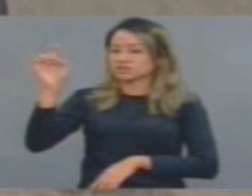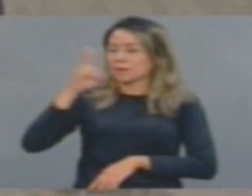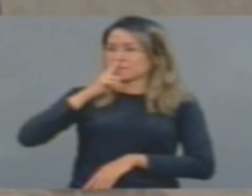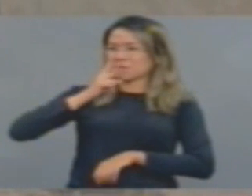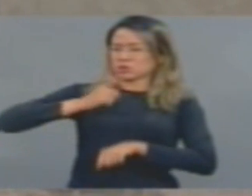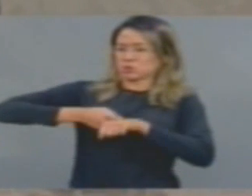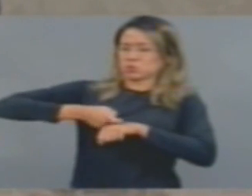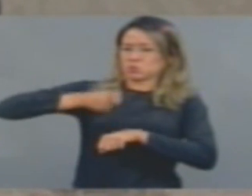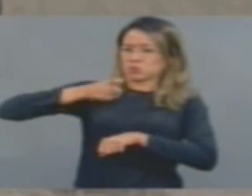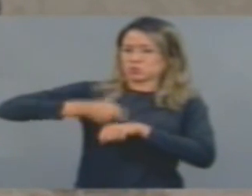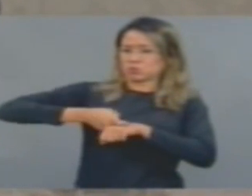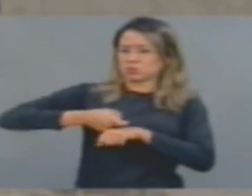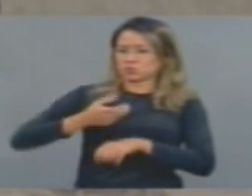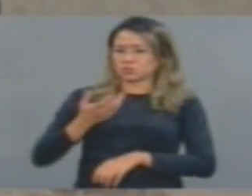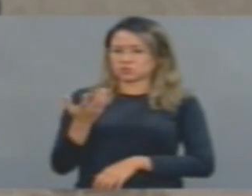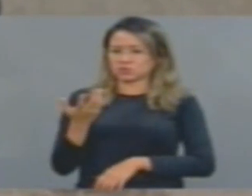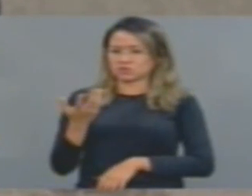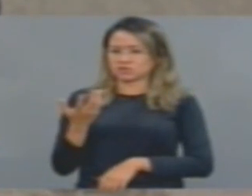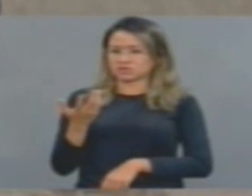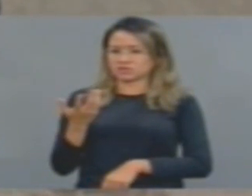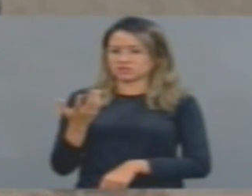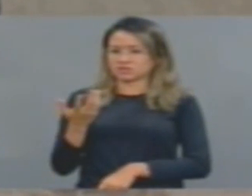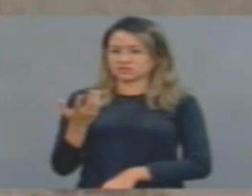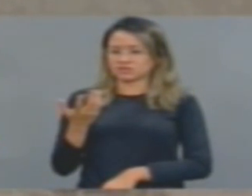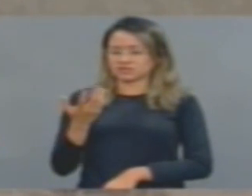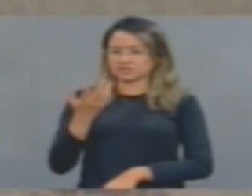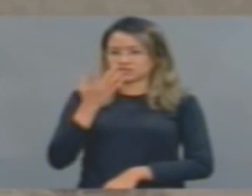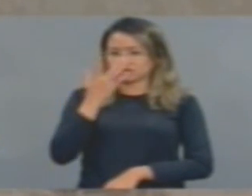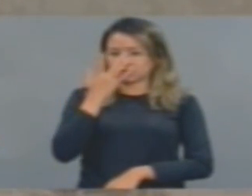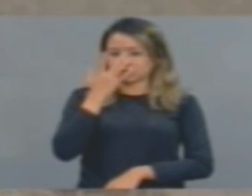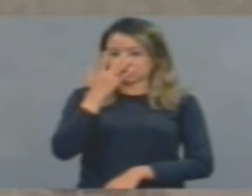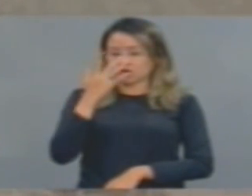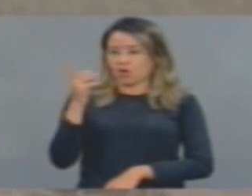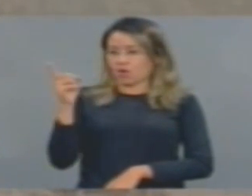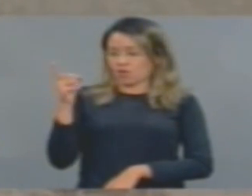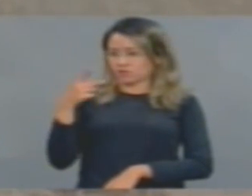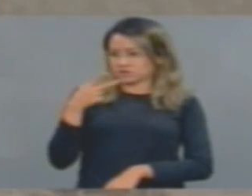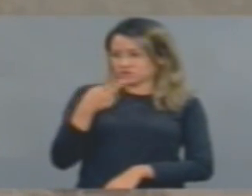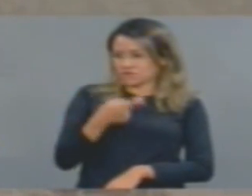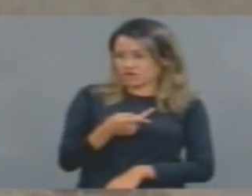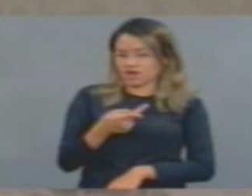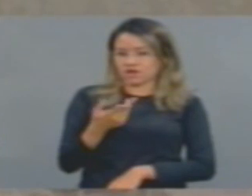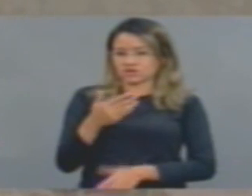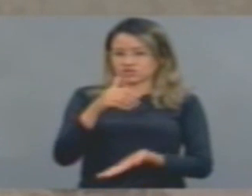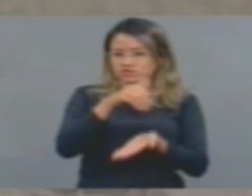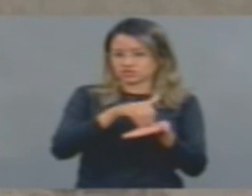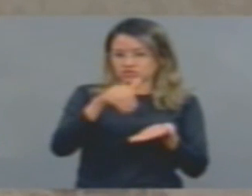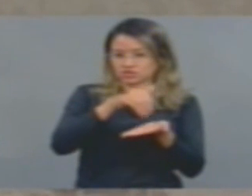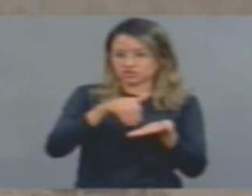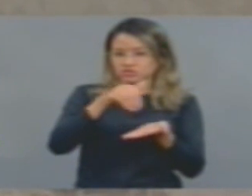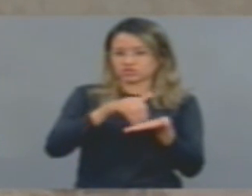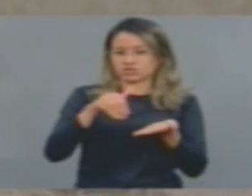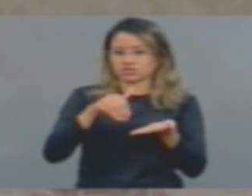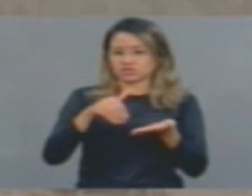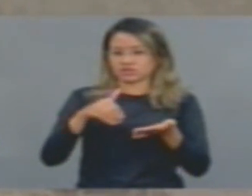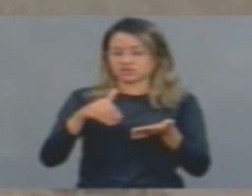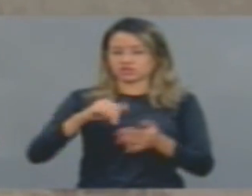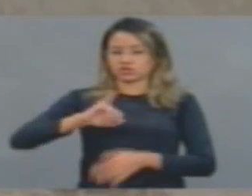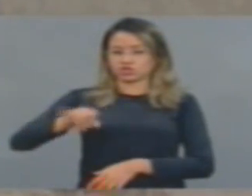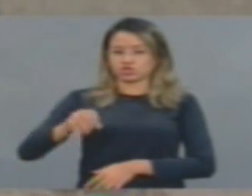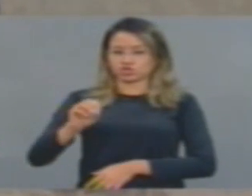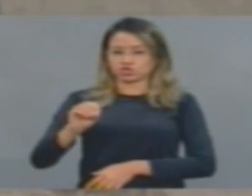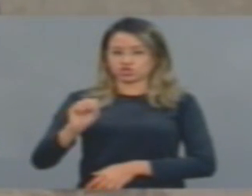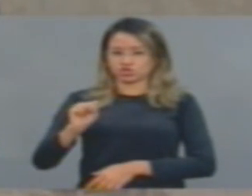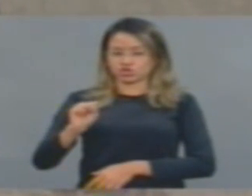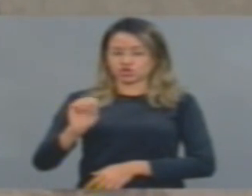duro. A situação é grave, deputado. Quando responsabiliza o secretário do Trabalho e Desenvolvimento Social,